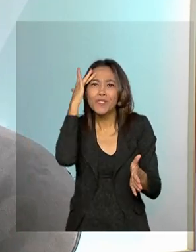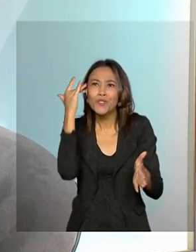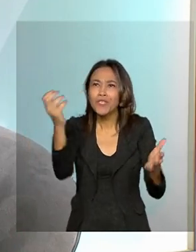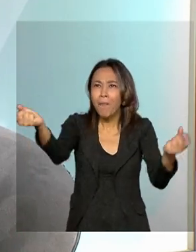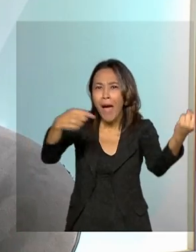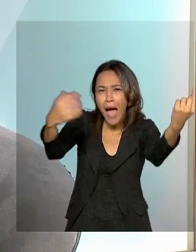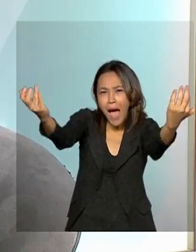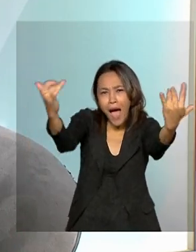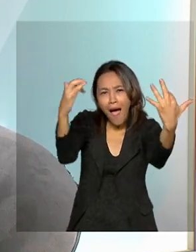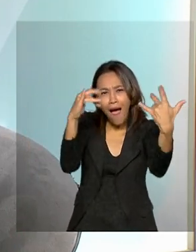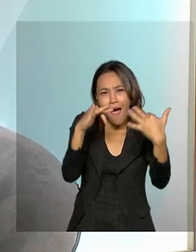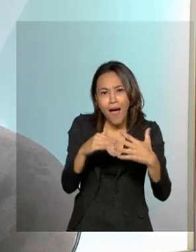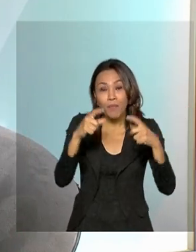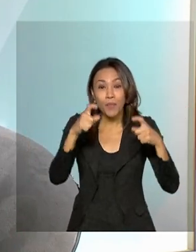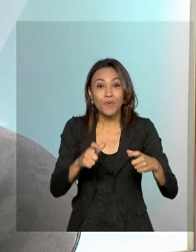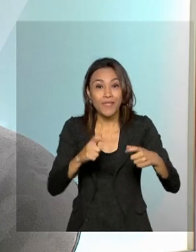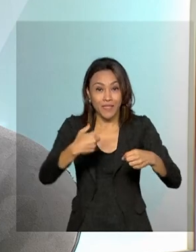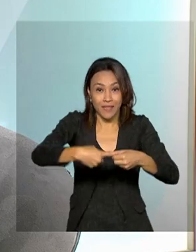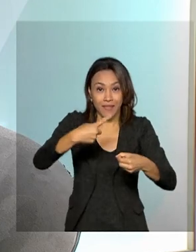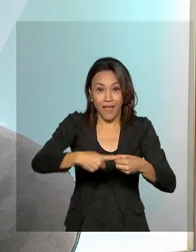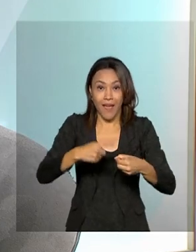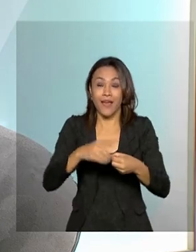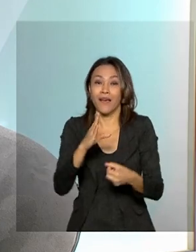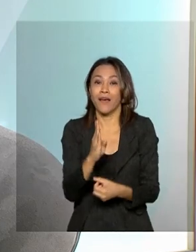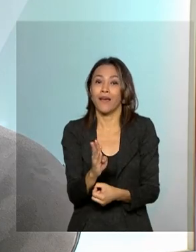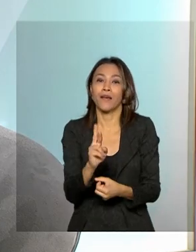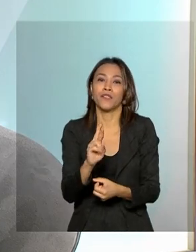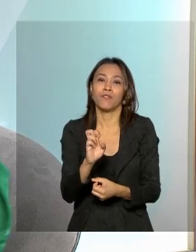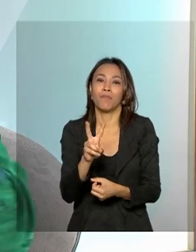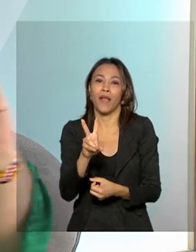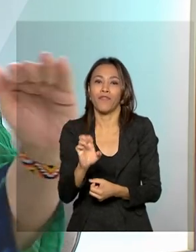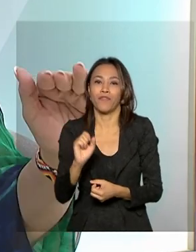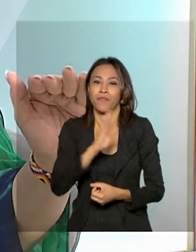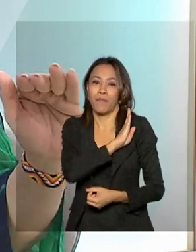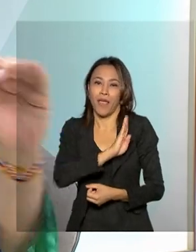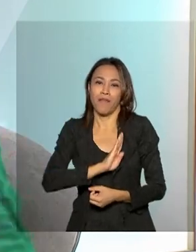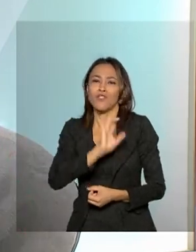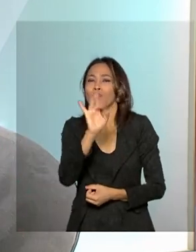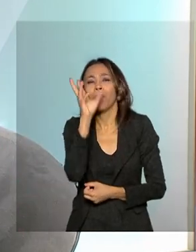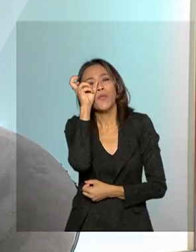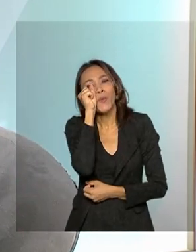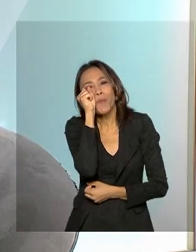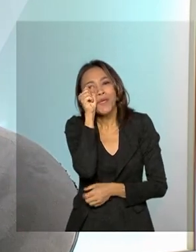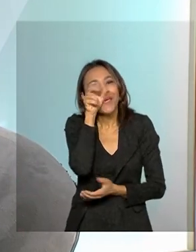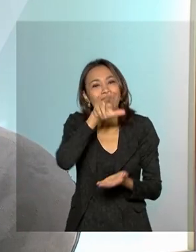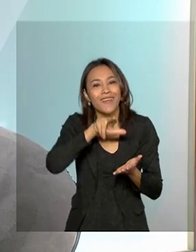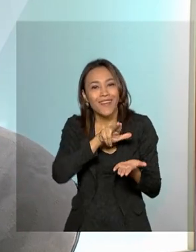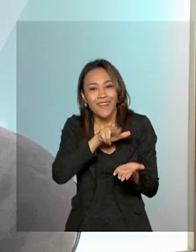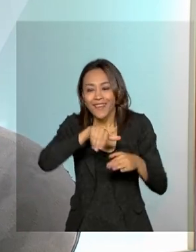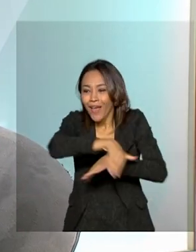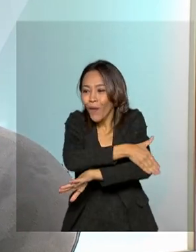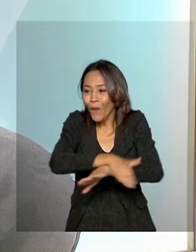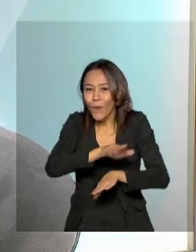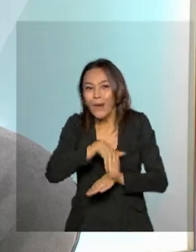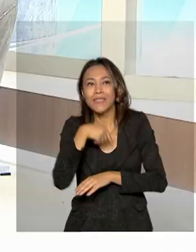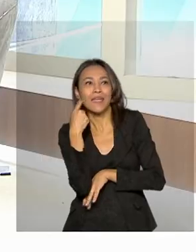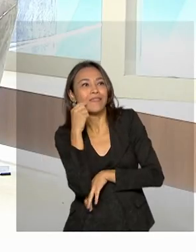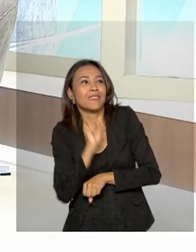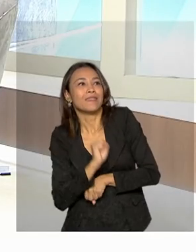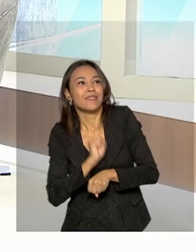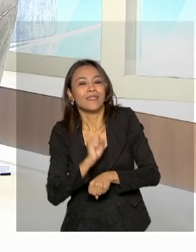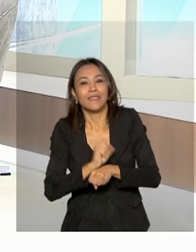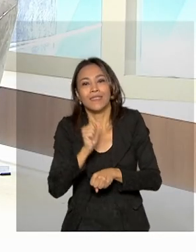para Breves, que é a maior cidade do arquipélago, só para dormir no chão, nas ruas, onde o presidente e a primeira-dama estavam